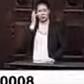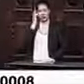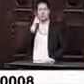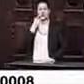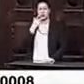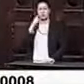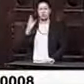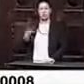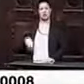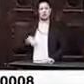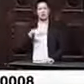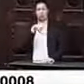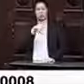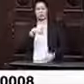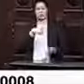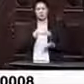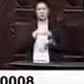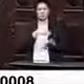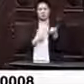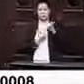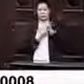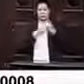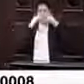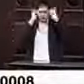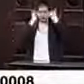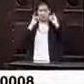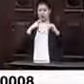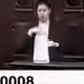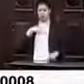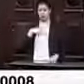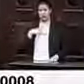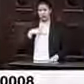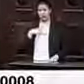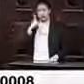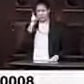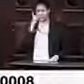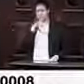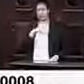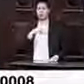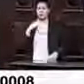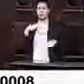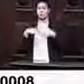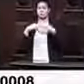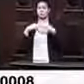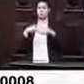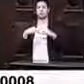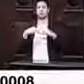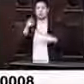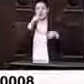o Ministério da Fazenda cria dificuldade para cada vez mais